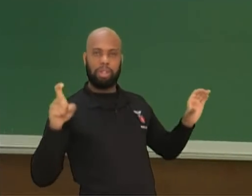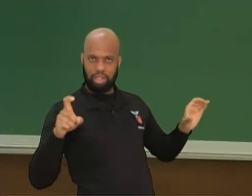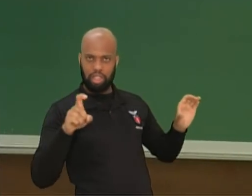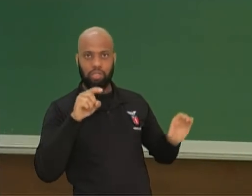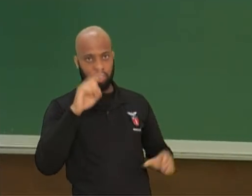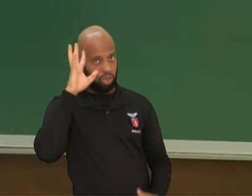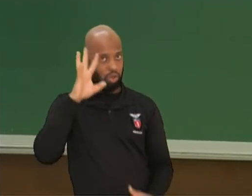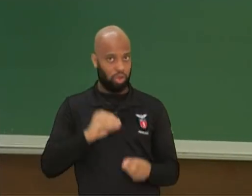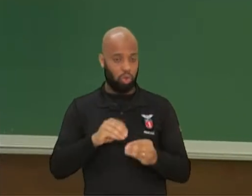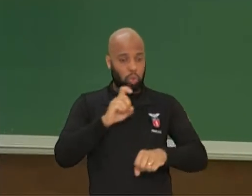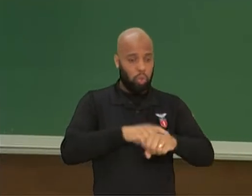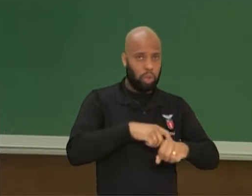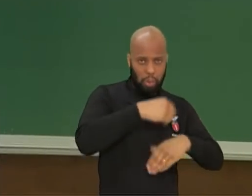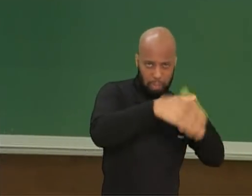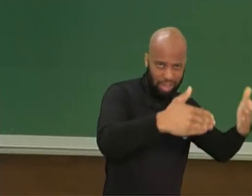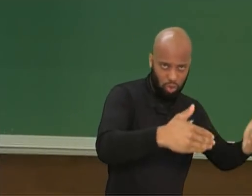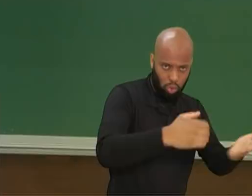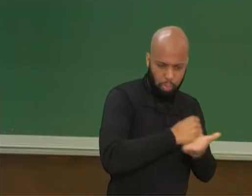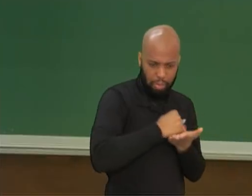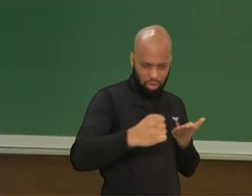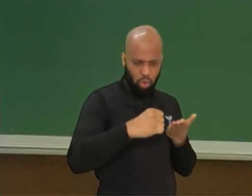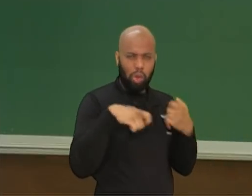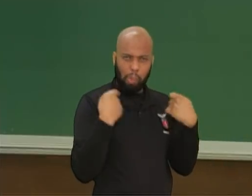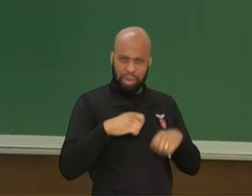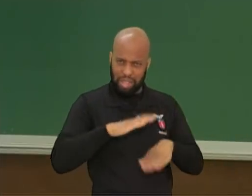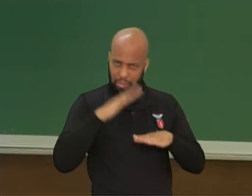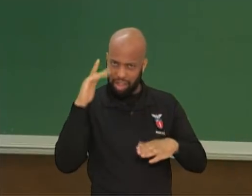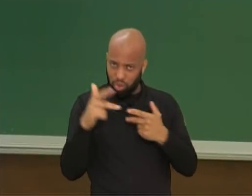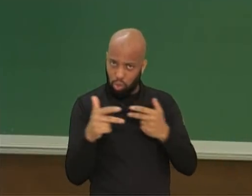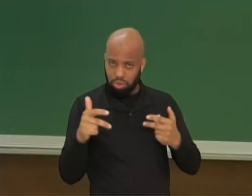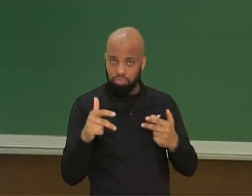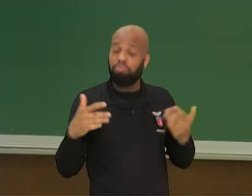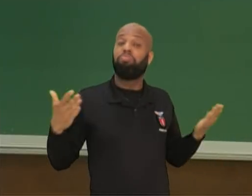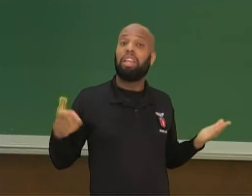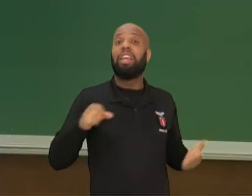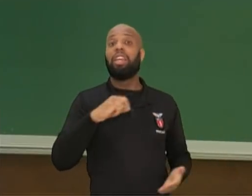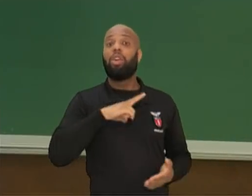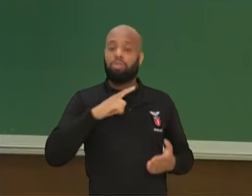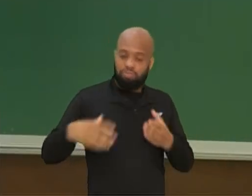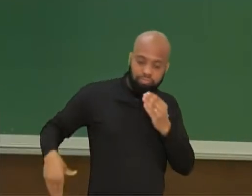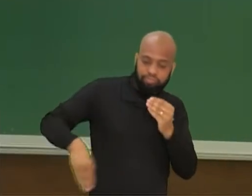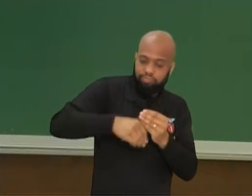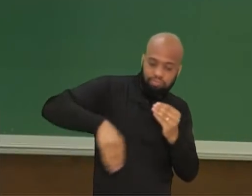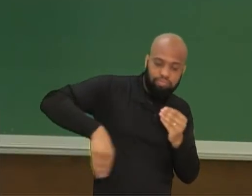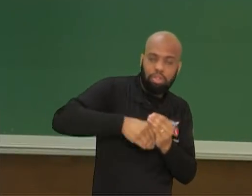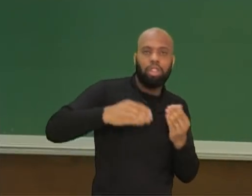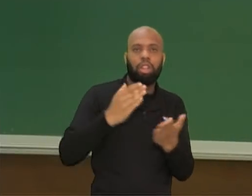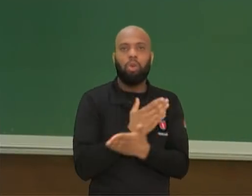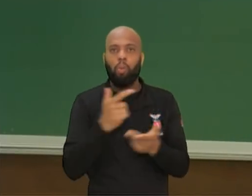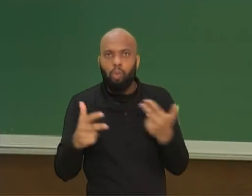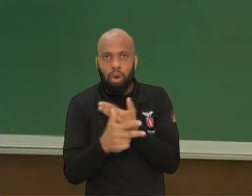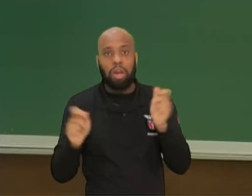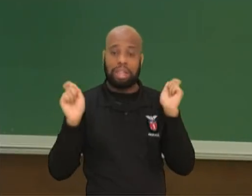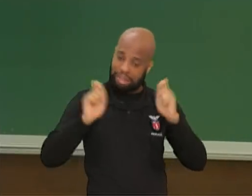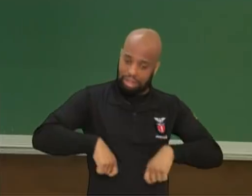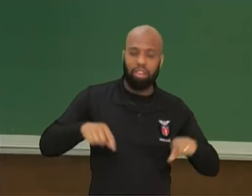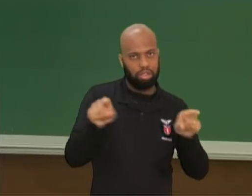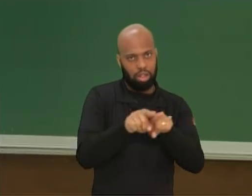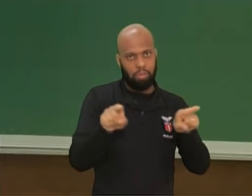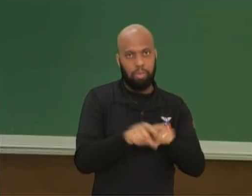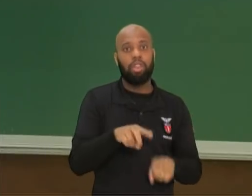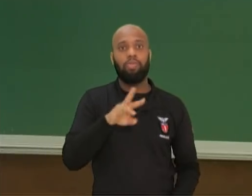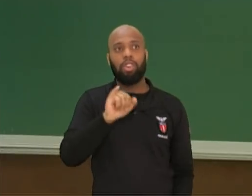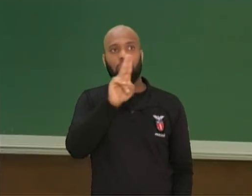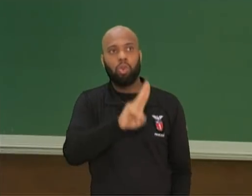né? Que o tempo passou. Preciso dizer mais alguma coisa? Mas se eu quero acrescentar algo mais, então eu